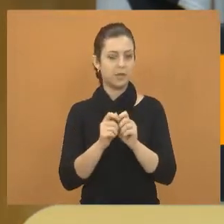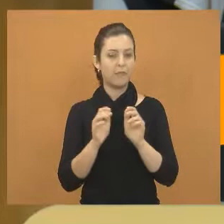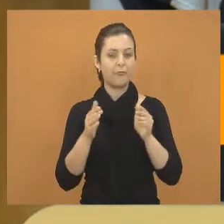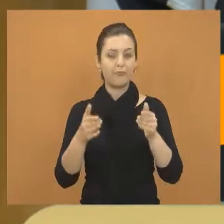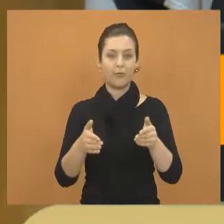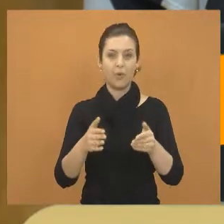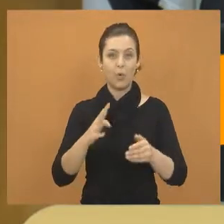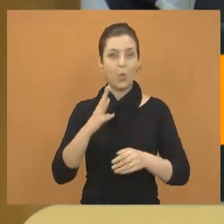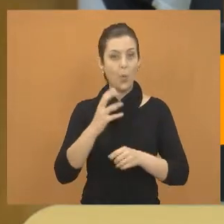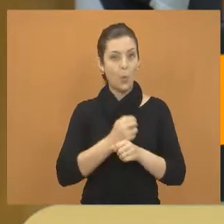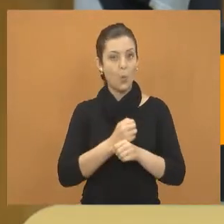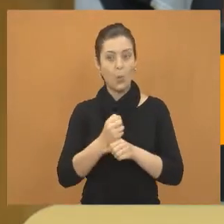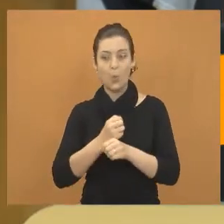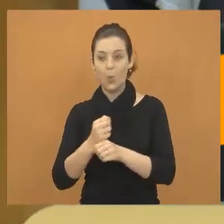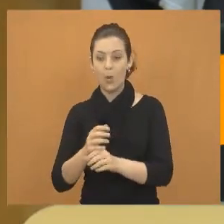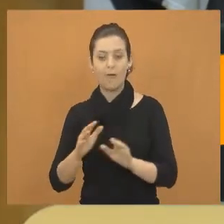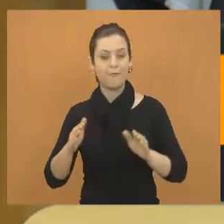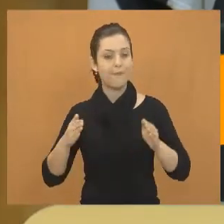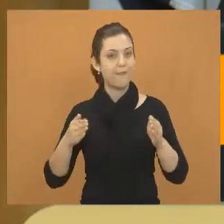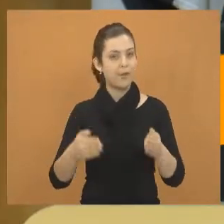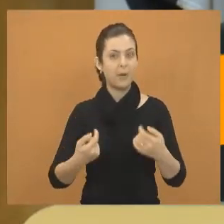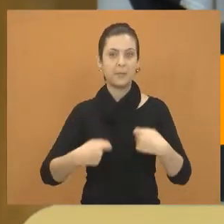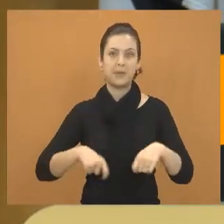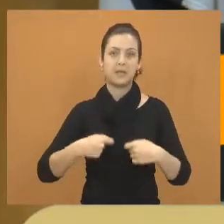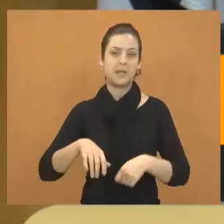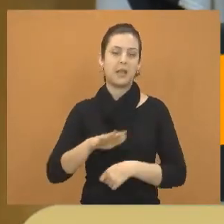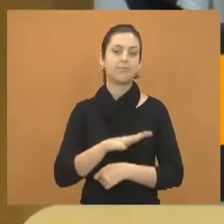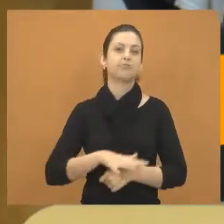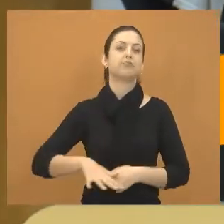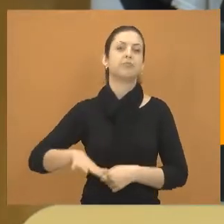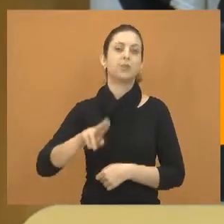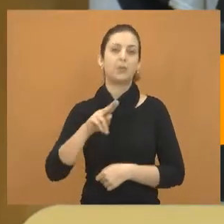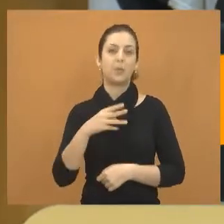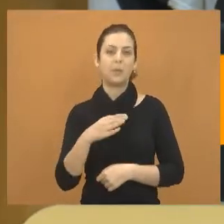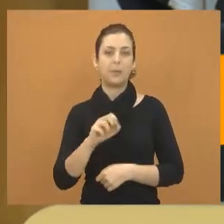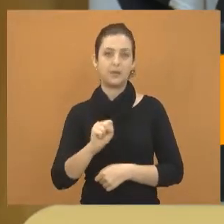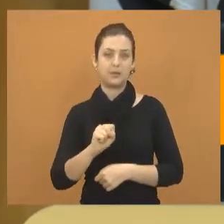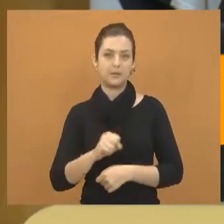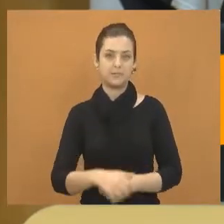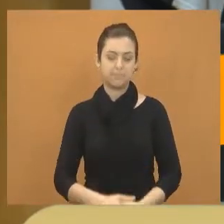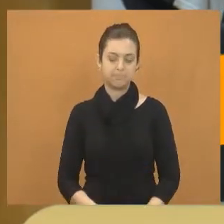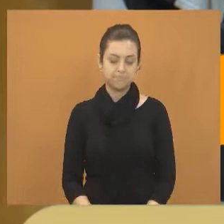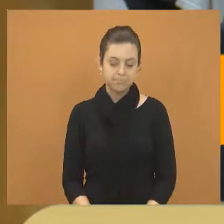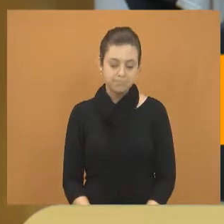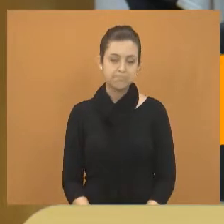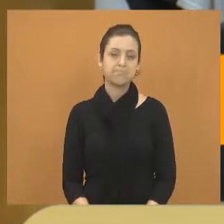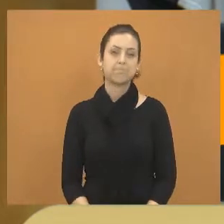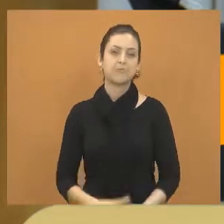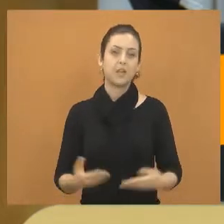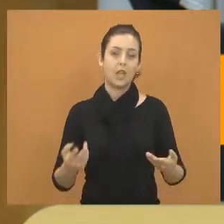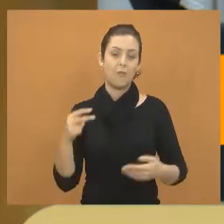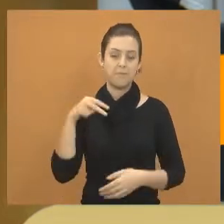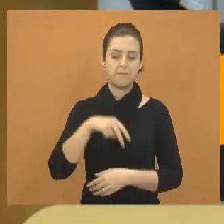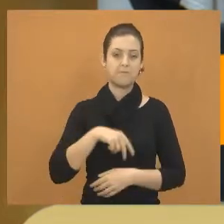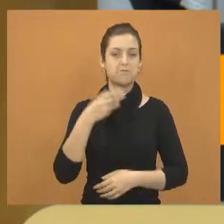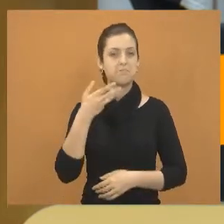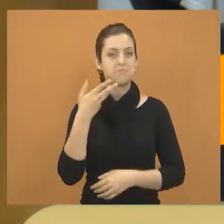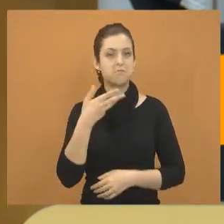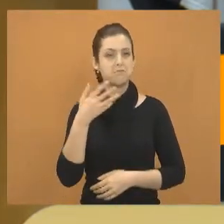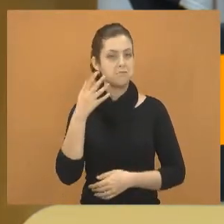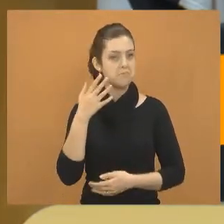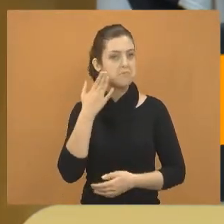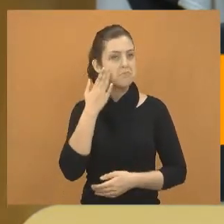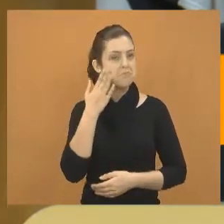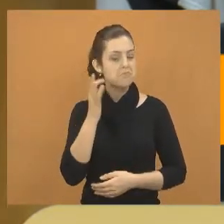município nos próximos 4 anos tem que ser na área das UBS. Hoje eu venho aqui, a gente tem a plena